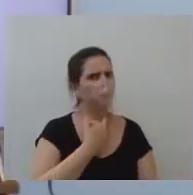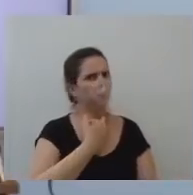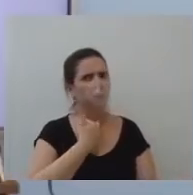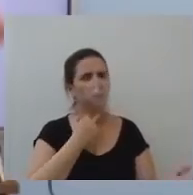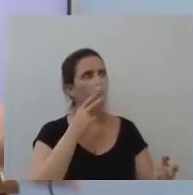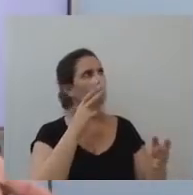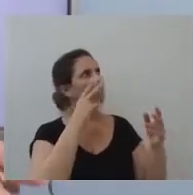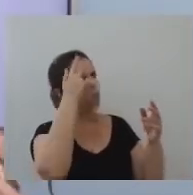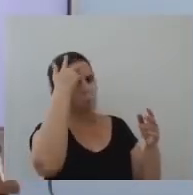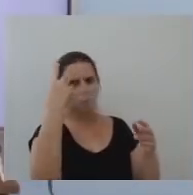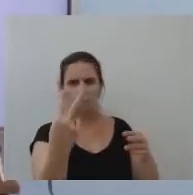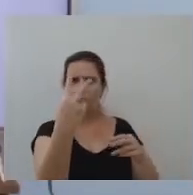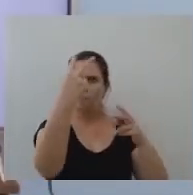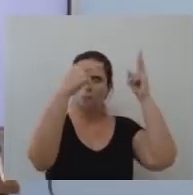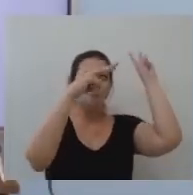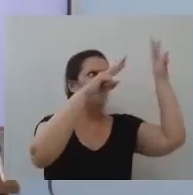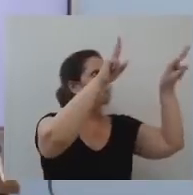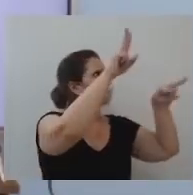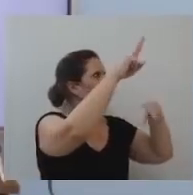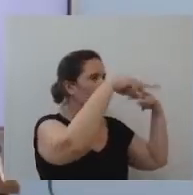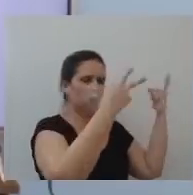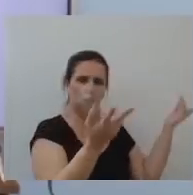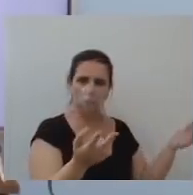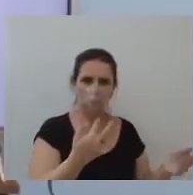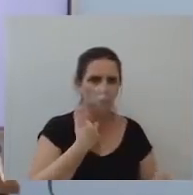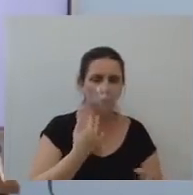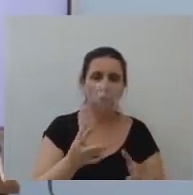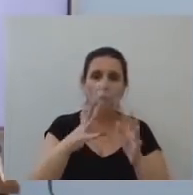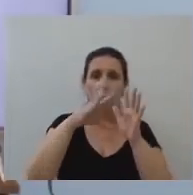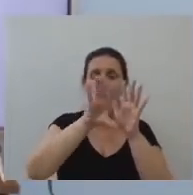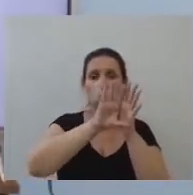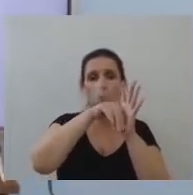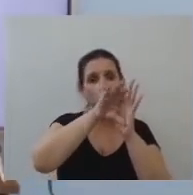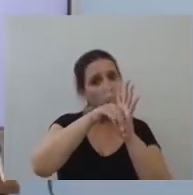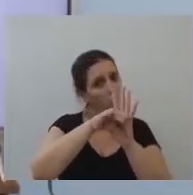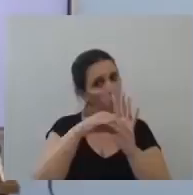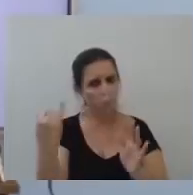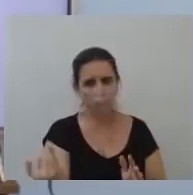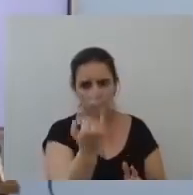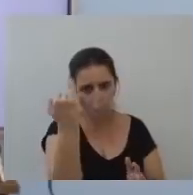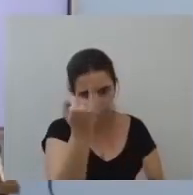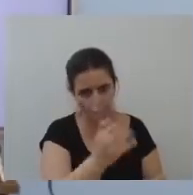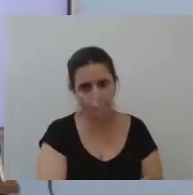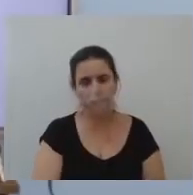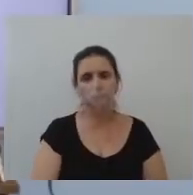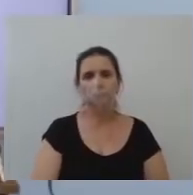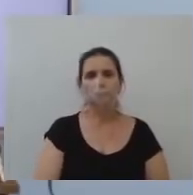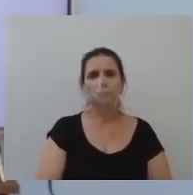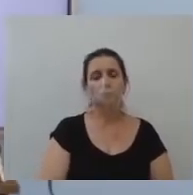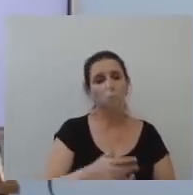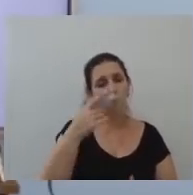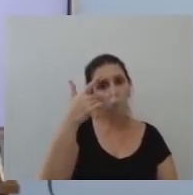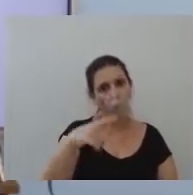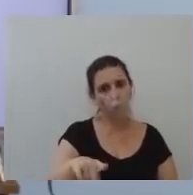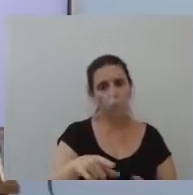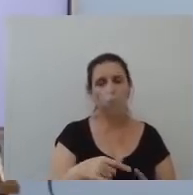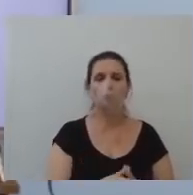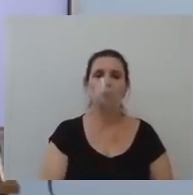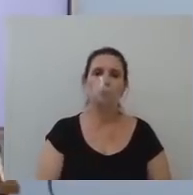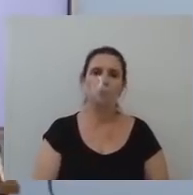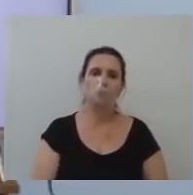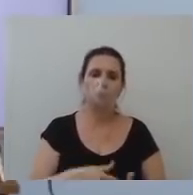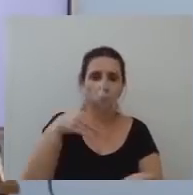tu possui. Isso não é interessante. Foco é no conteúdo, tá certo, gente? Um outro aspecto, que é